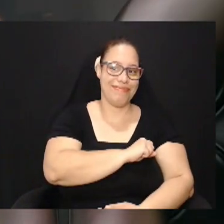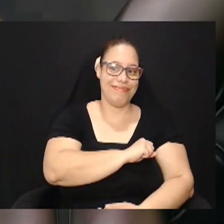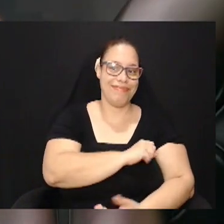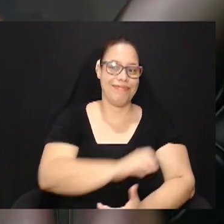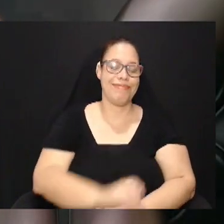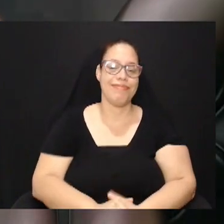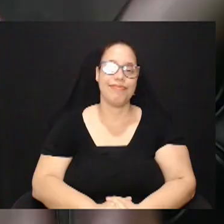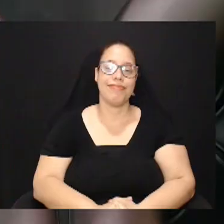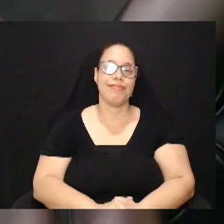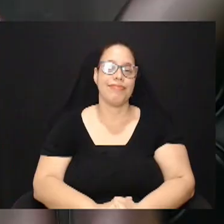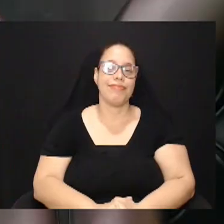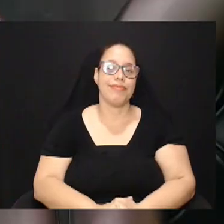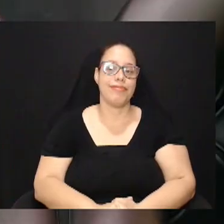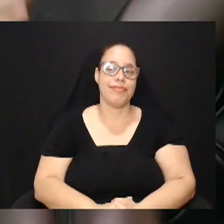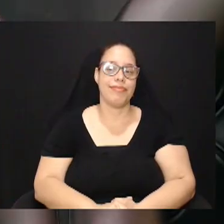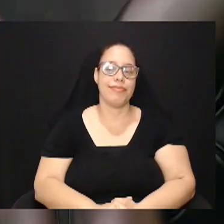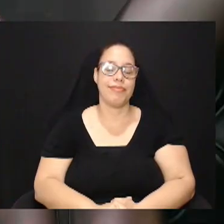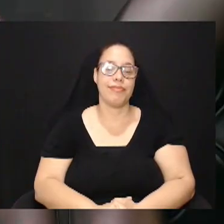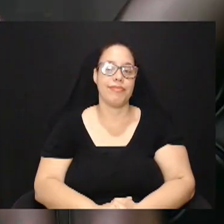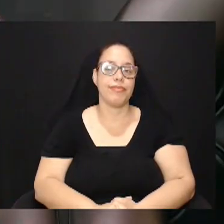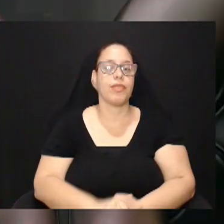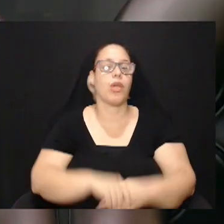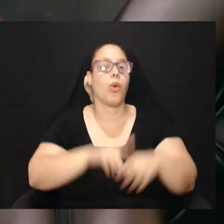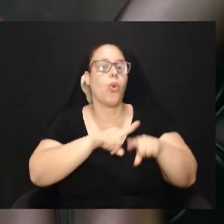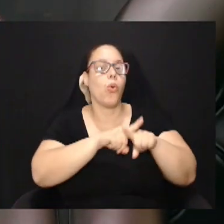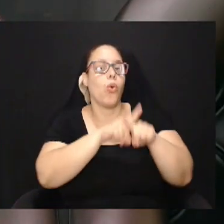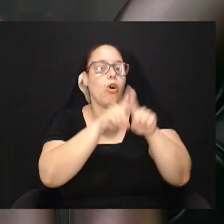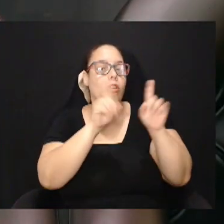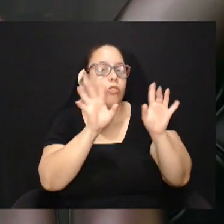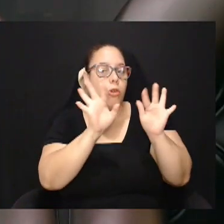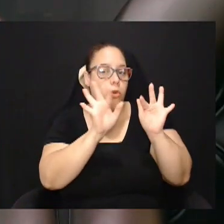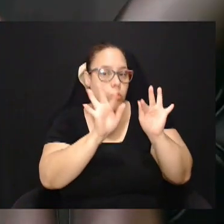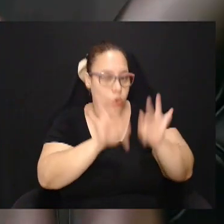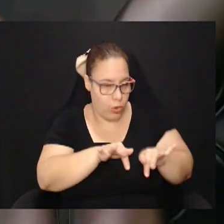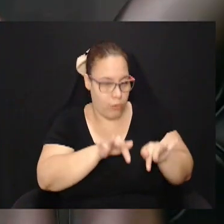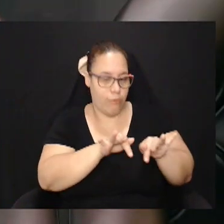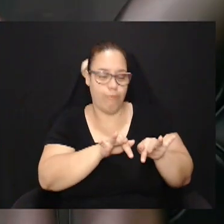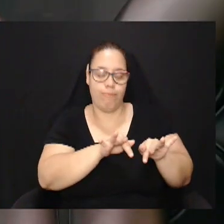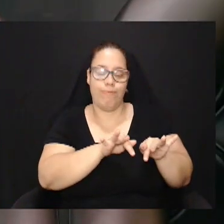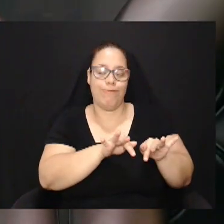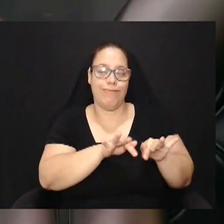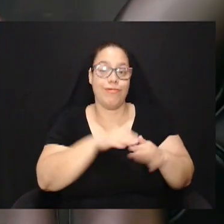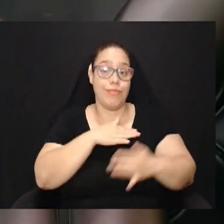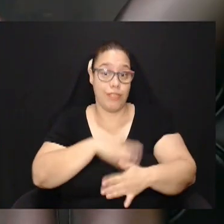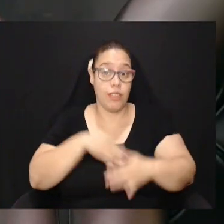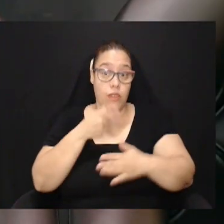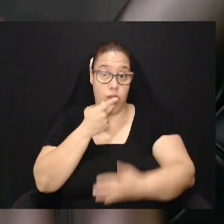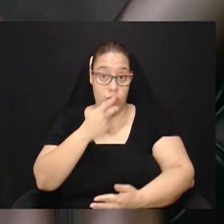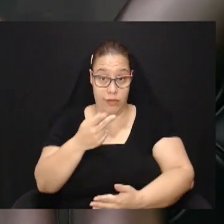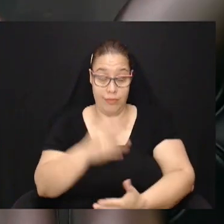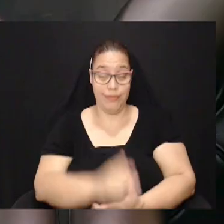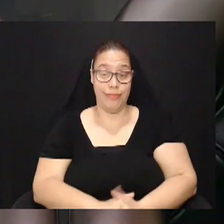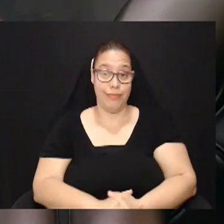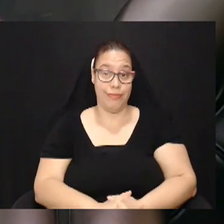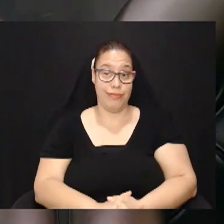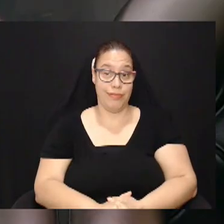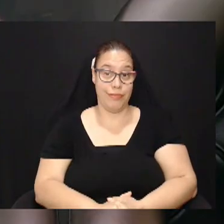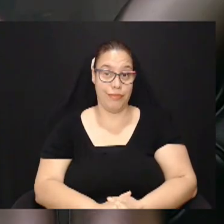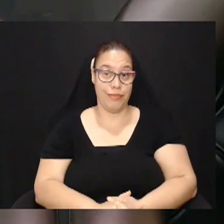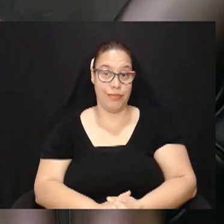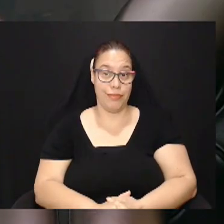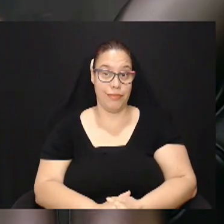Mas eu assim, como um toque final, né, que eu gostaria de deixar esse recadinho,